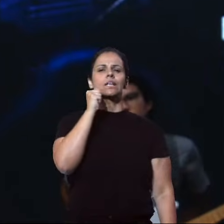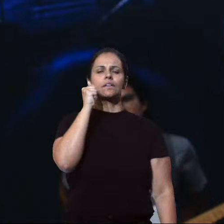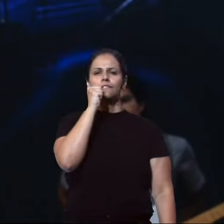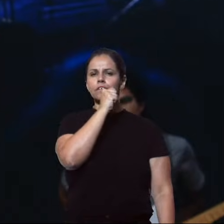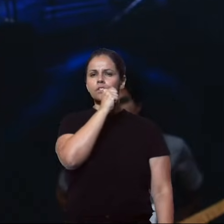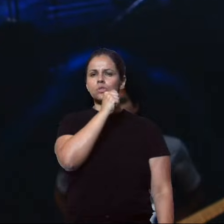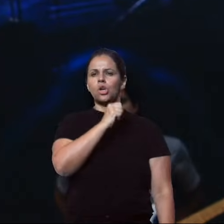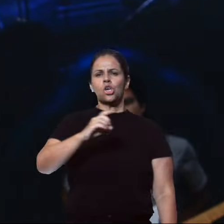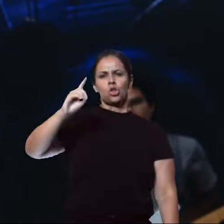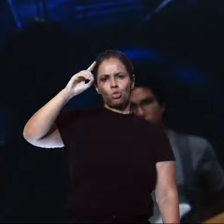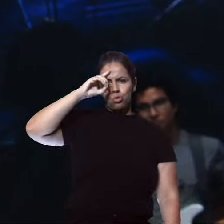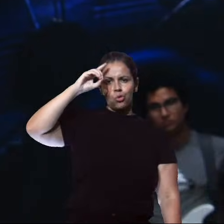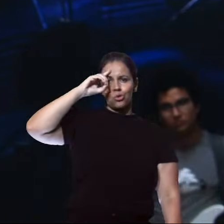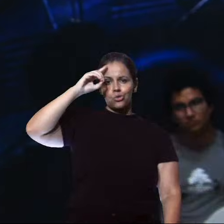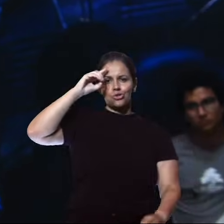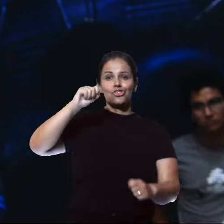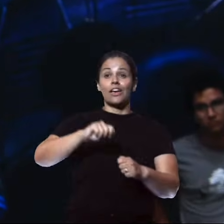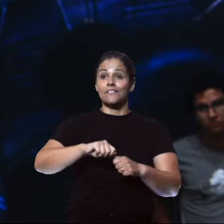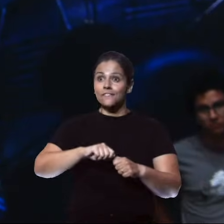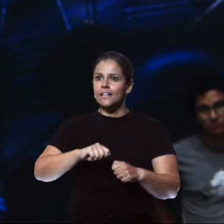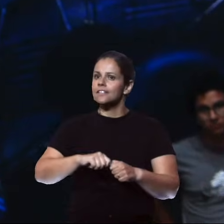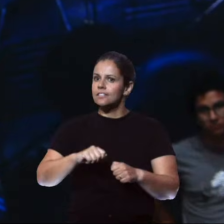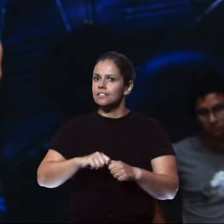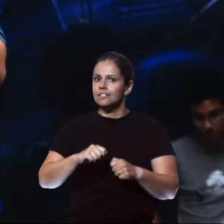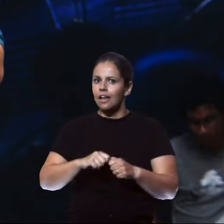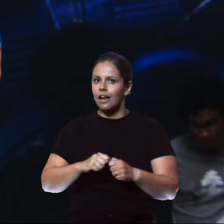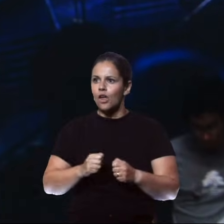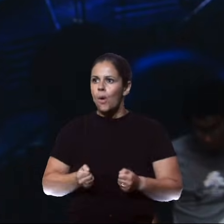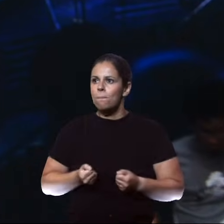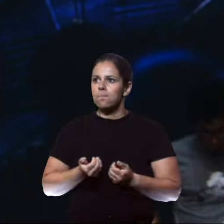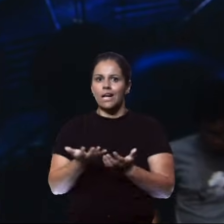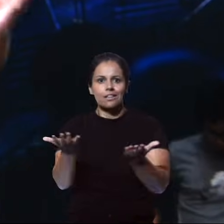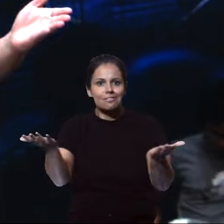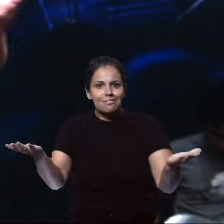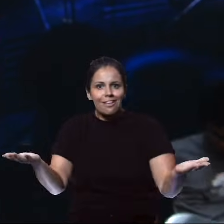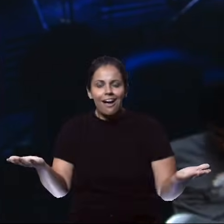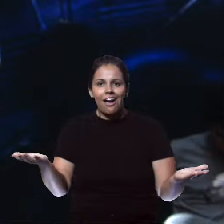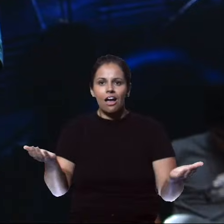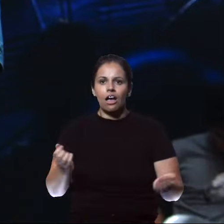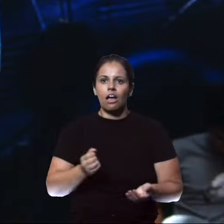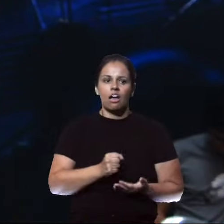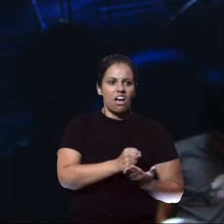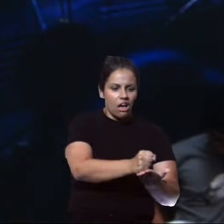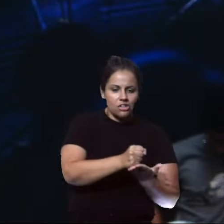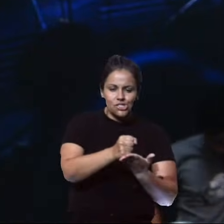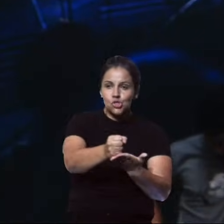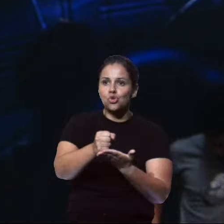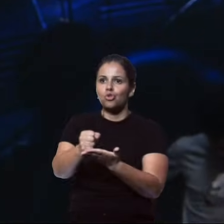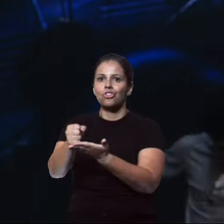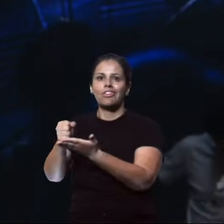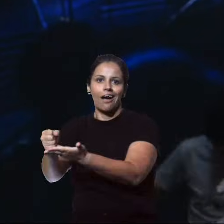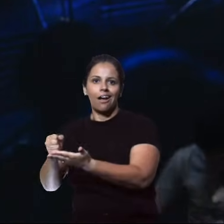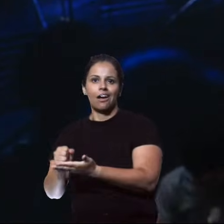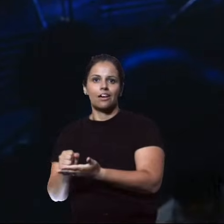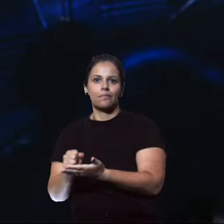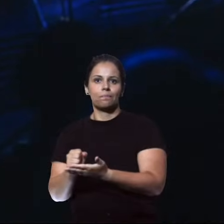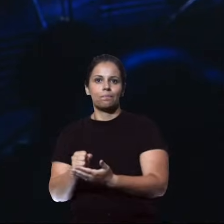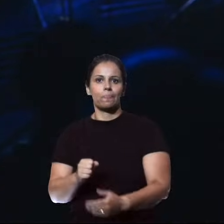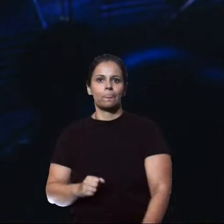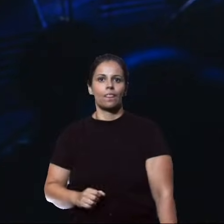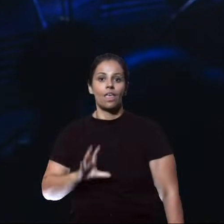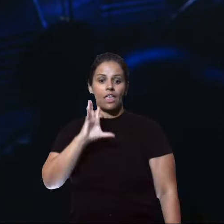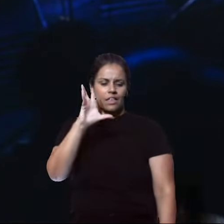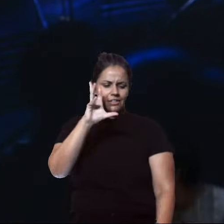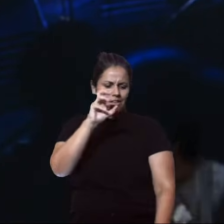prática. Amar aponta para doação. Ágape pode ser traduzido também como o amor